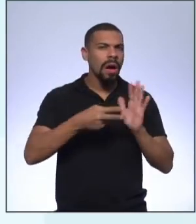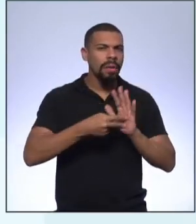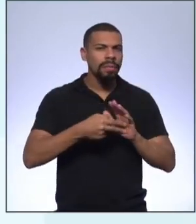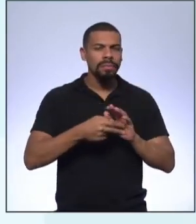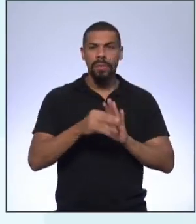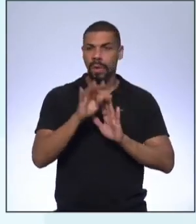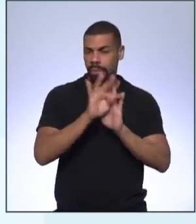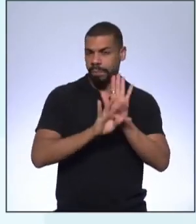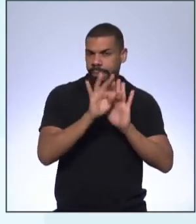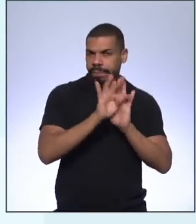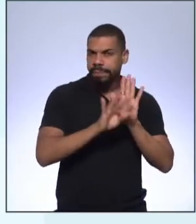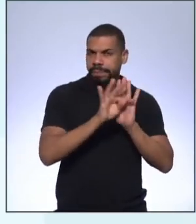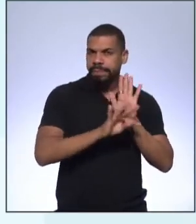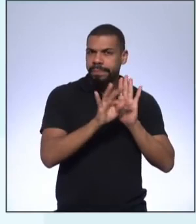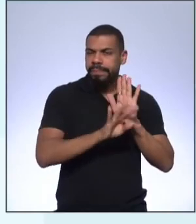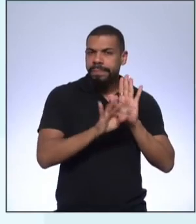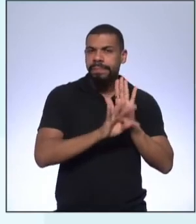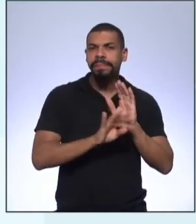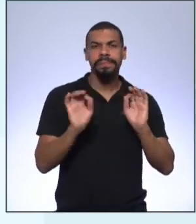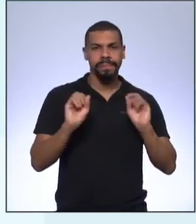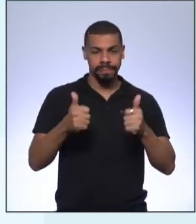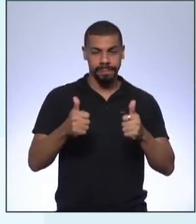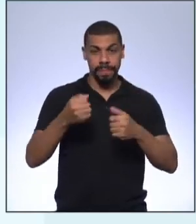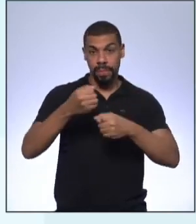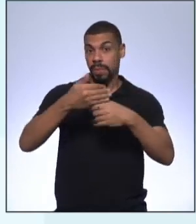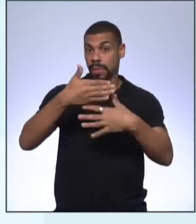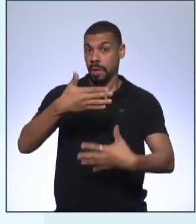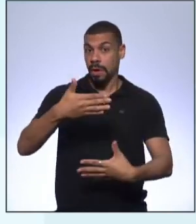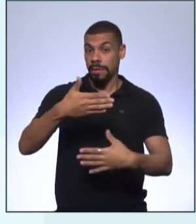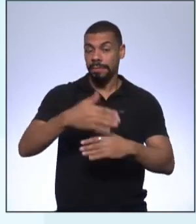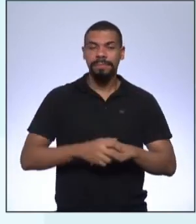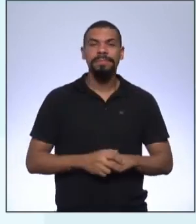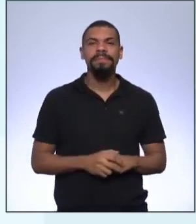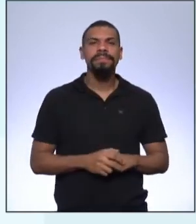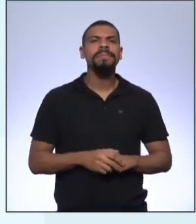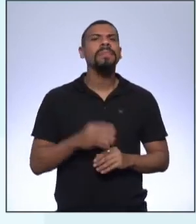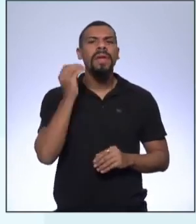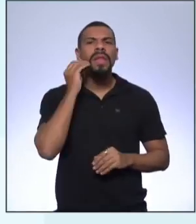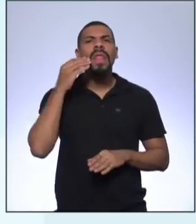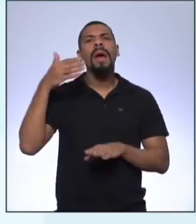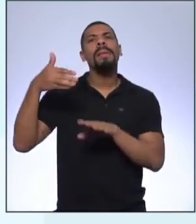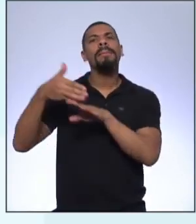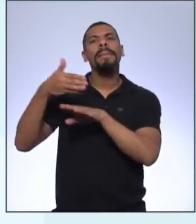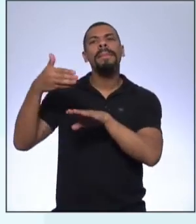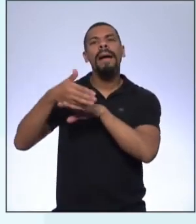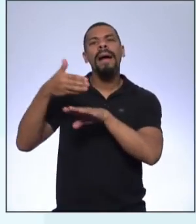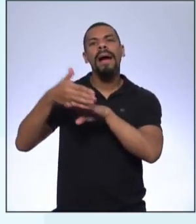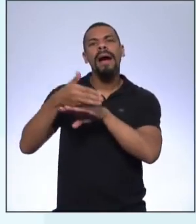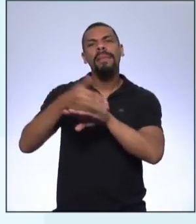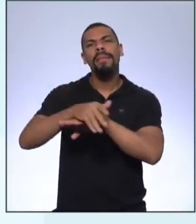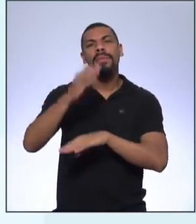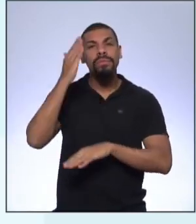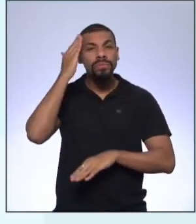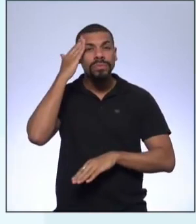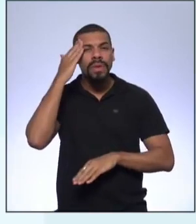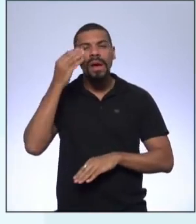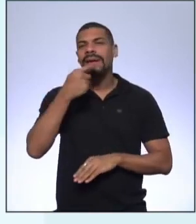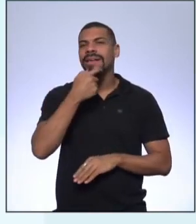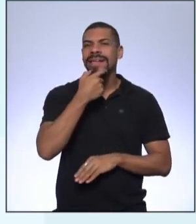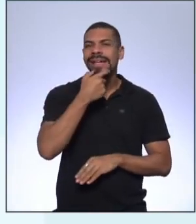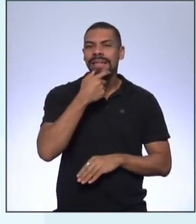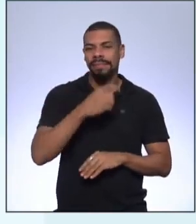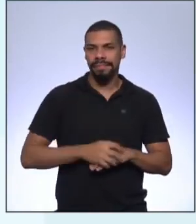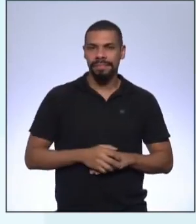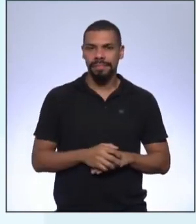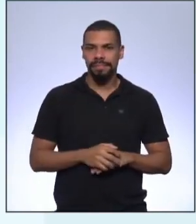usar o vocabulário apropriado, né? E vamos tentar participar em inglês, o mínimo que você sabe. Se nem que você escreva